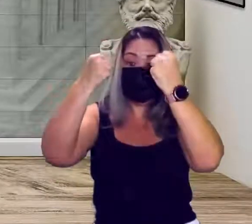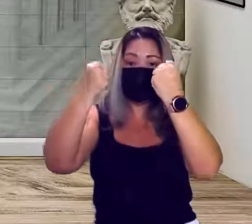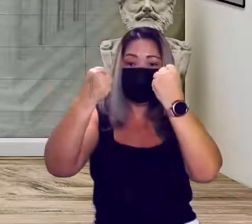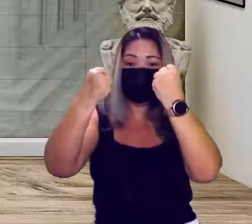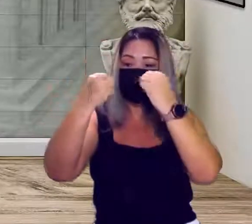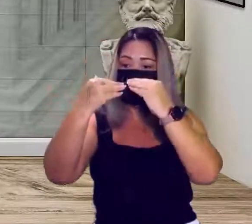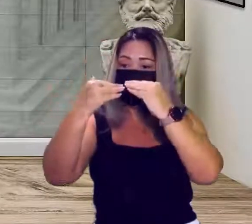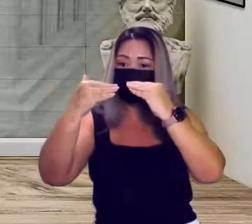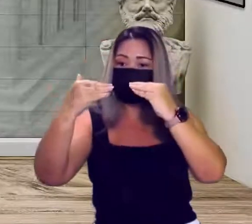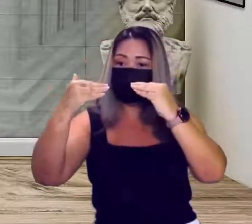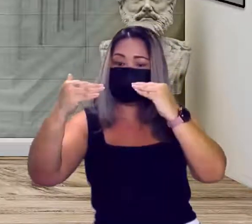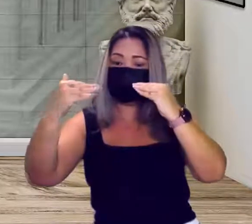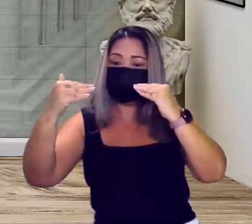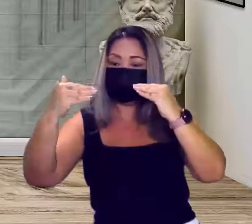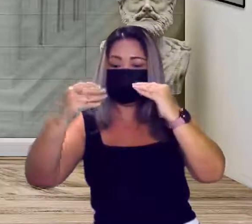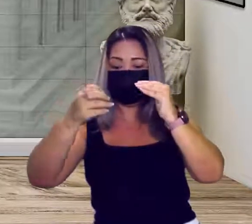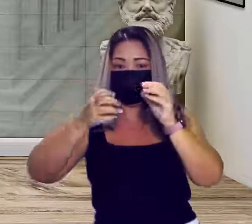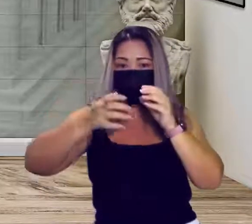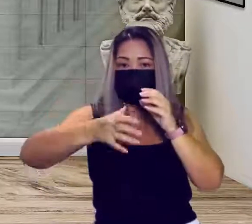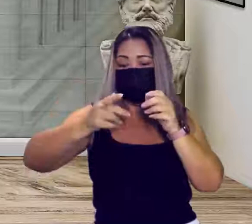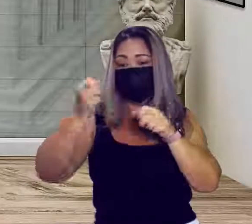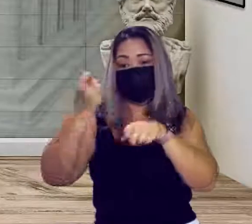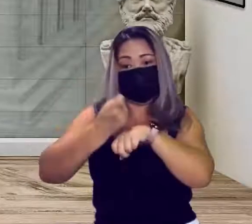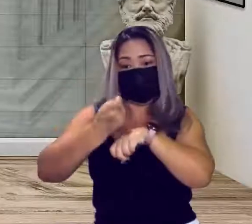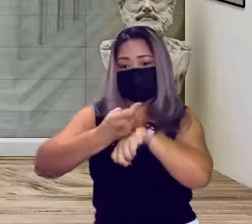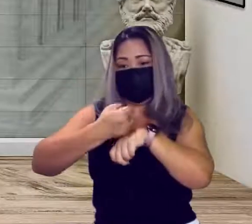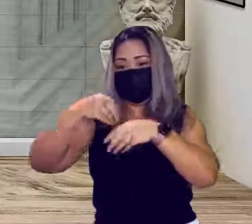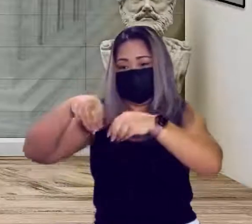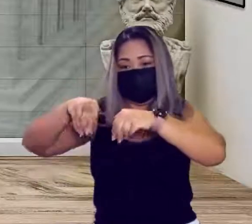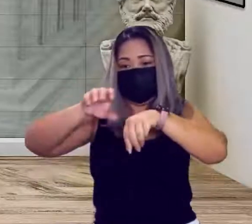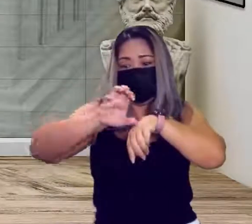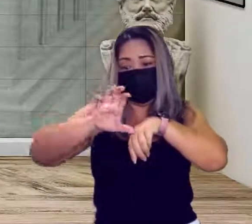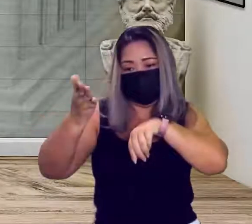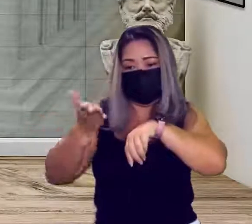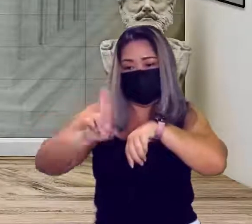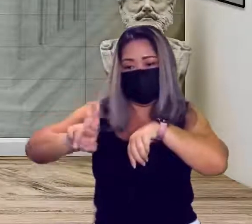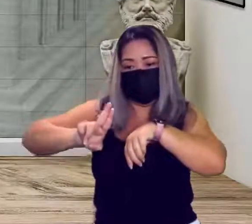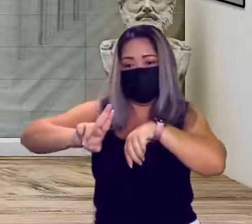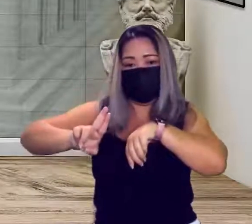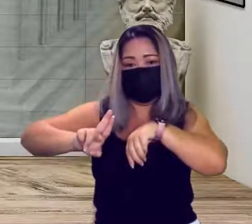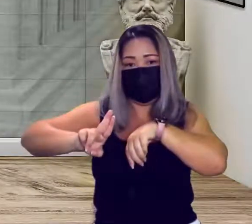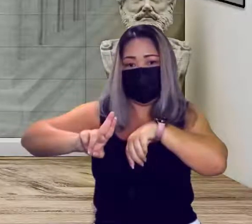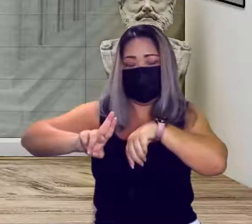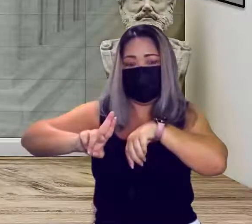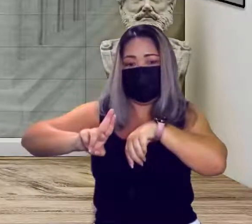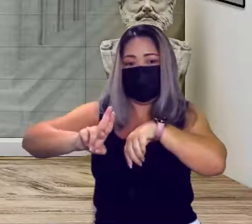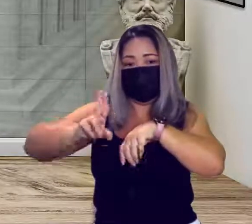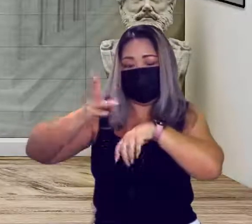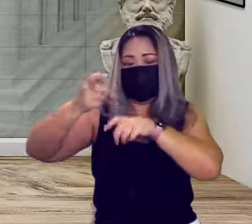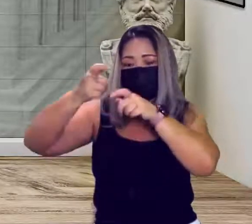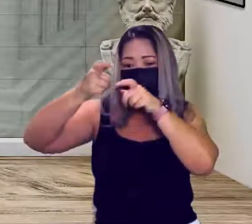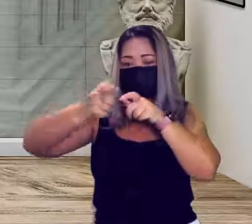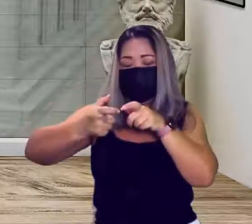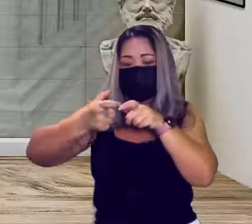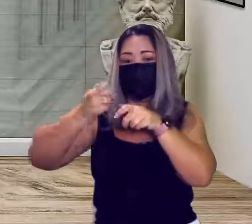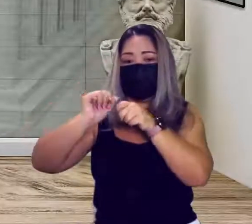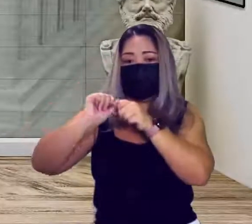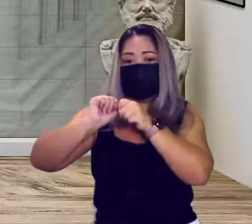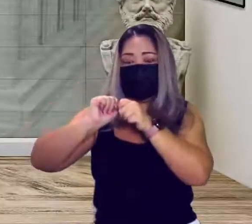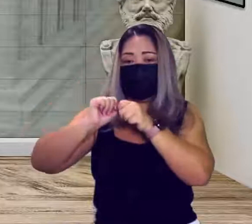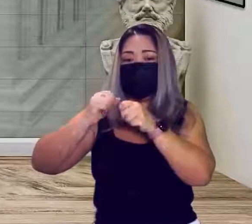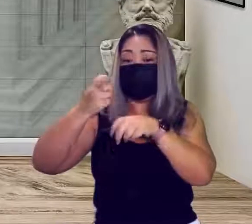eles afastassem, como eles não usavam o concreto, como nós usamos hoje, para segurar o cimento, etc.,